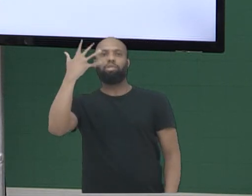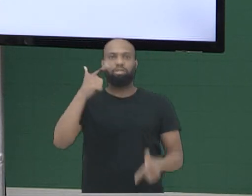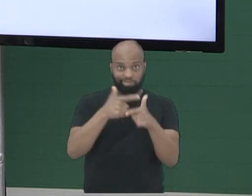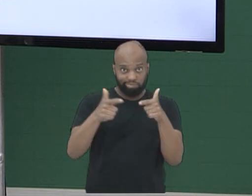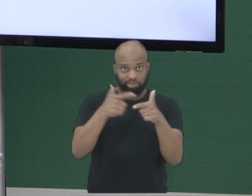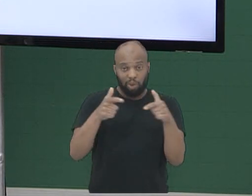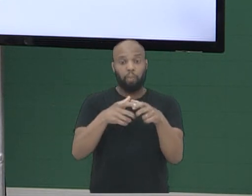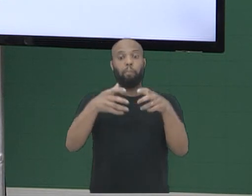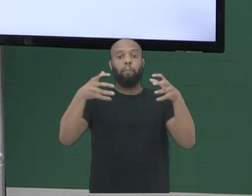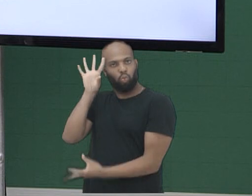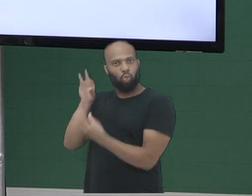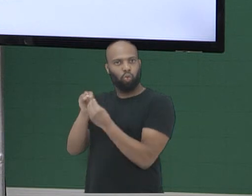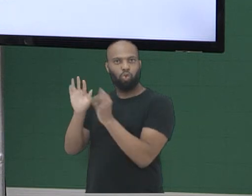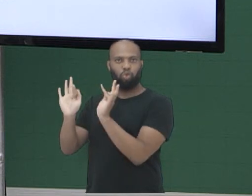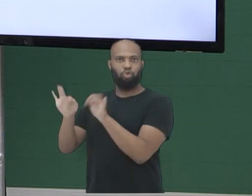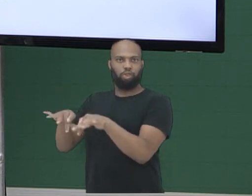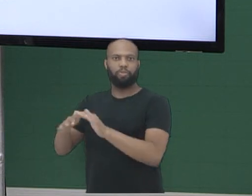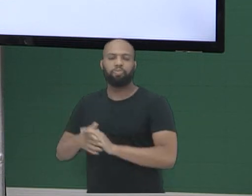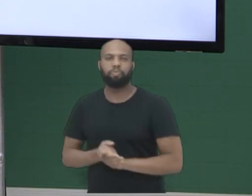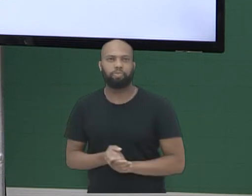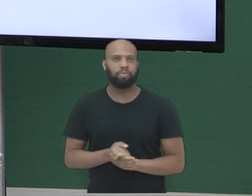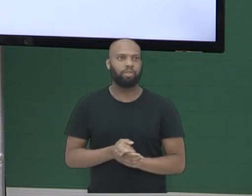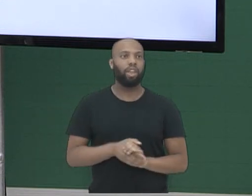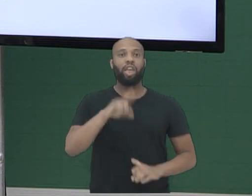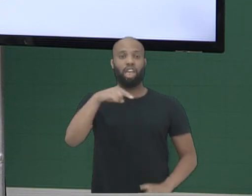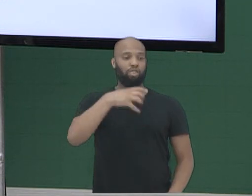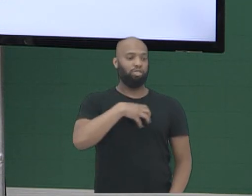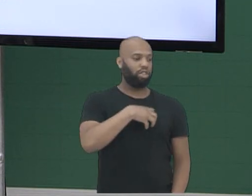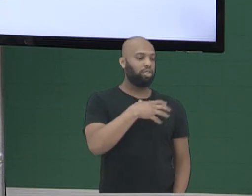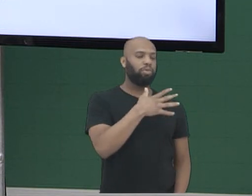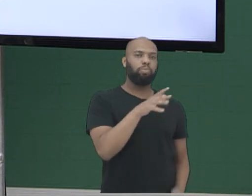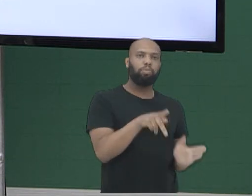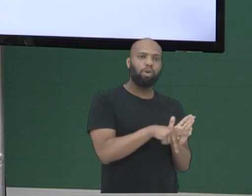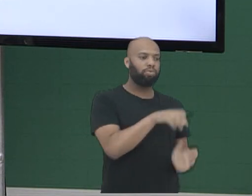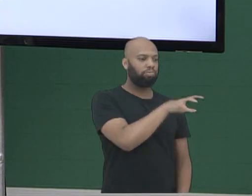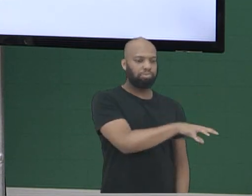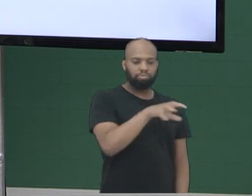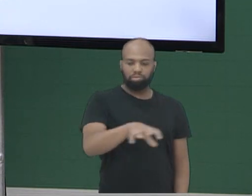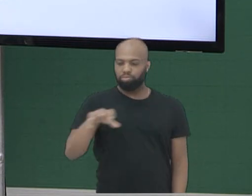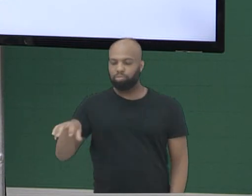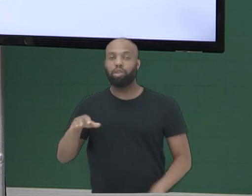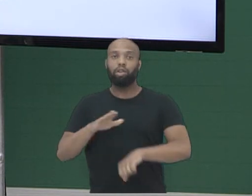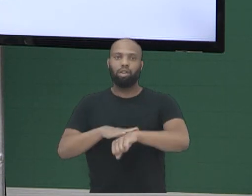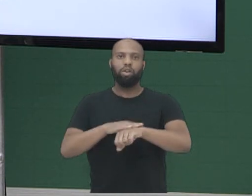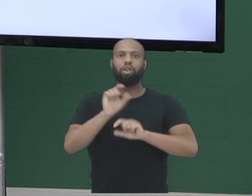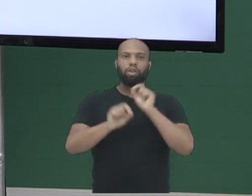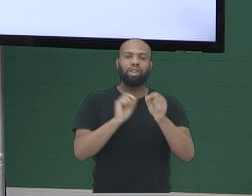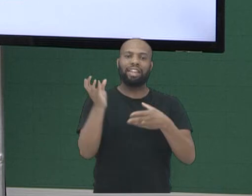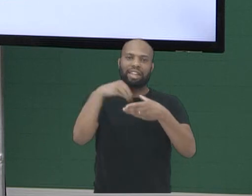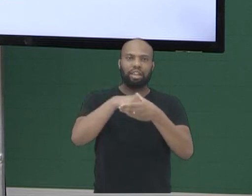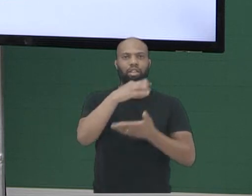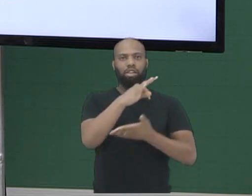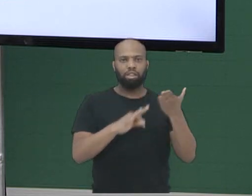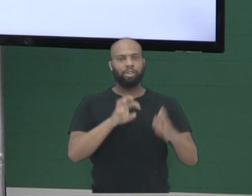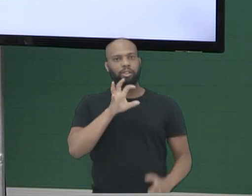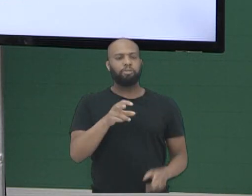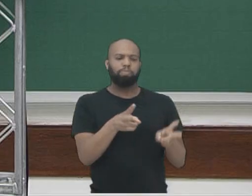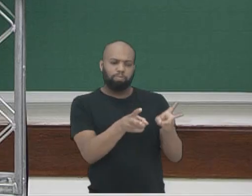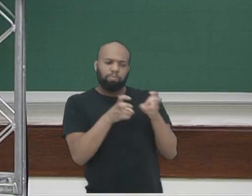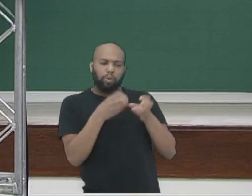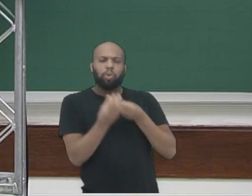na estrutura da narrativa, no esqueleto. Eu coloquei um esqueleto para você aqui, para você lembrar. O que é um